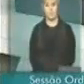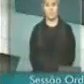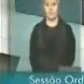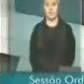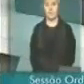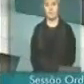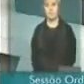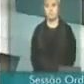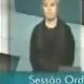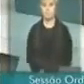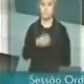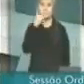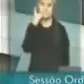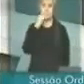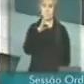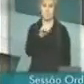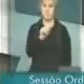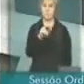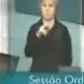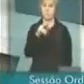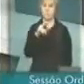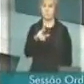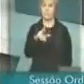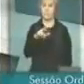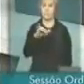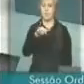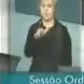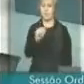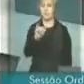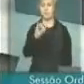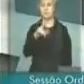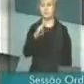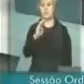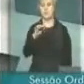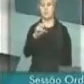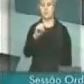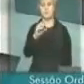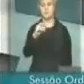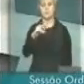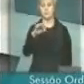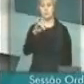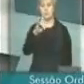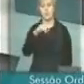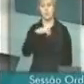Concedo a palavra ao deputado Jair Bolsonaro. Sua excelência põe de 5 minutos na tribuna.